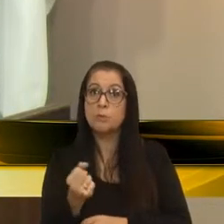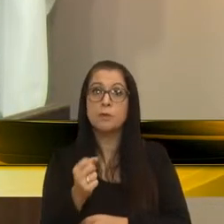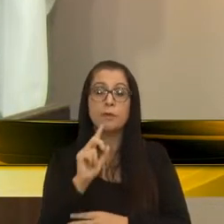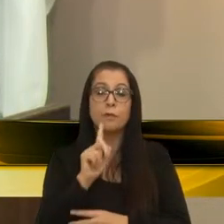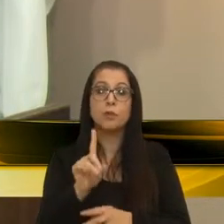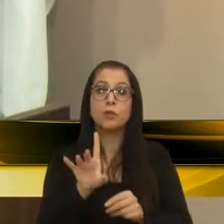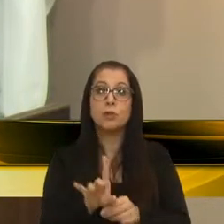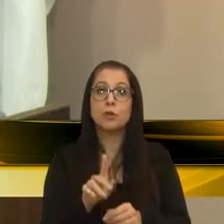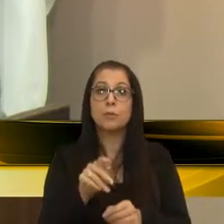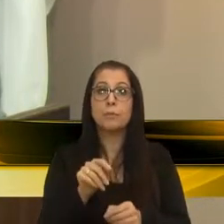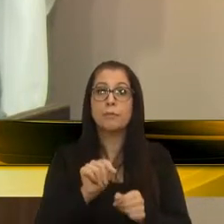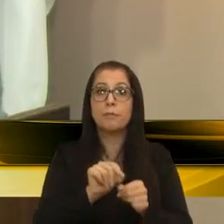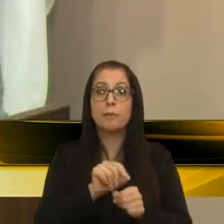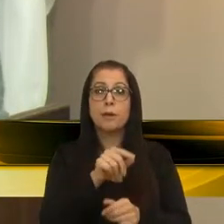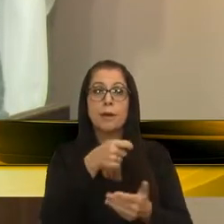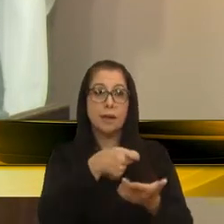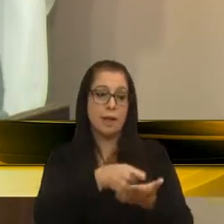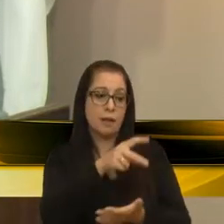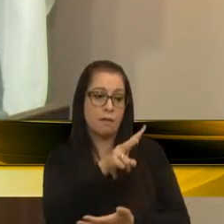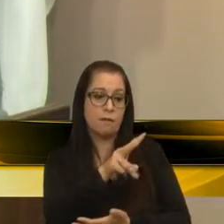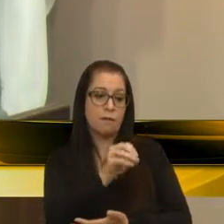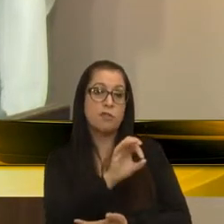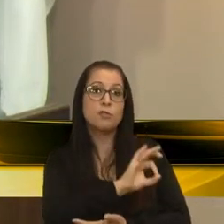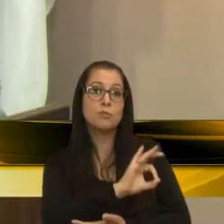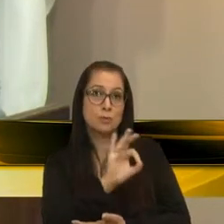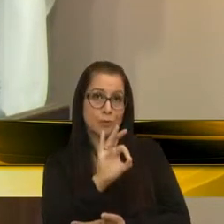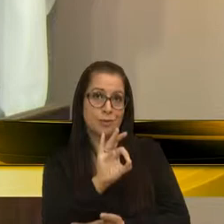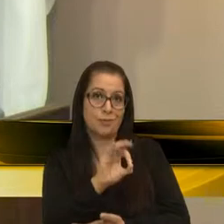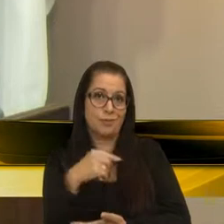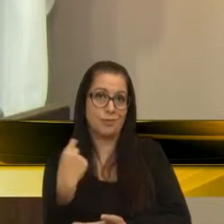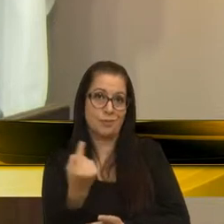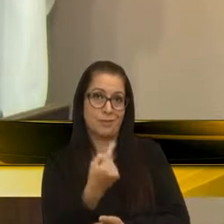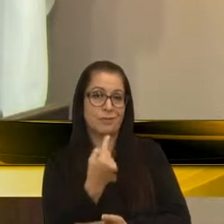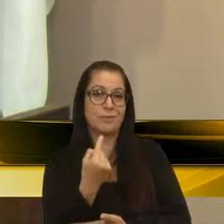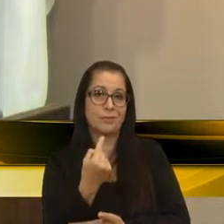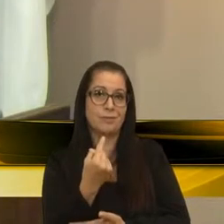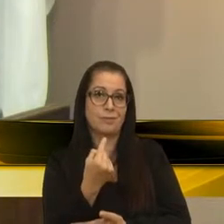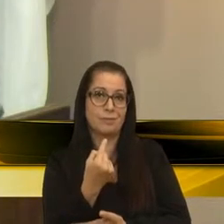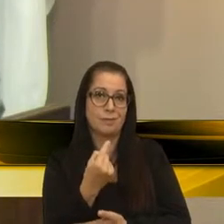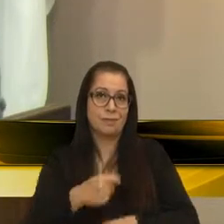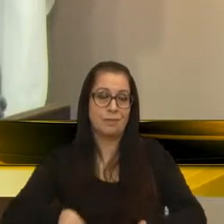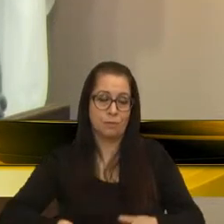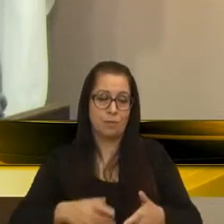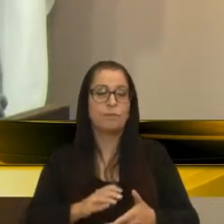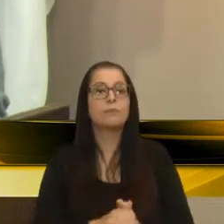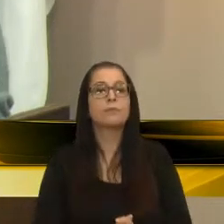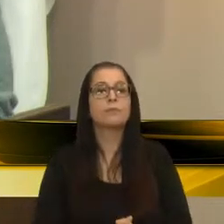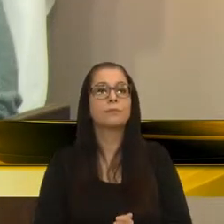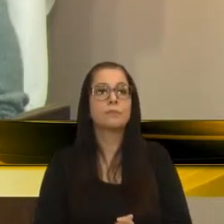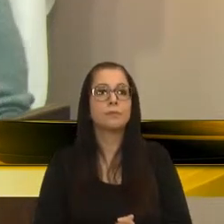suficiente apenas para cobrir 20% desse custo. Né?